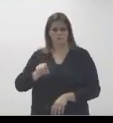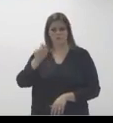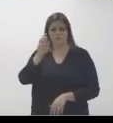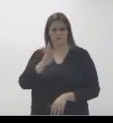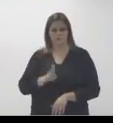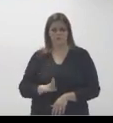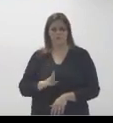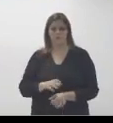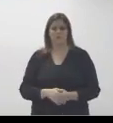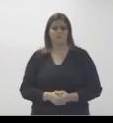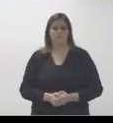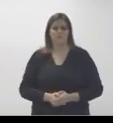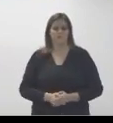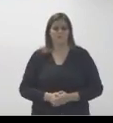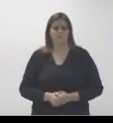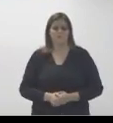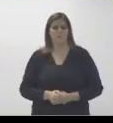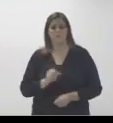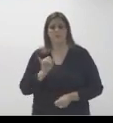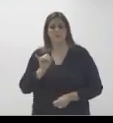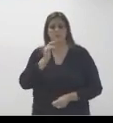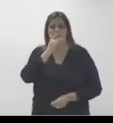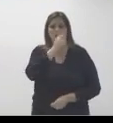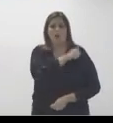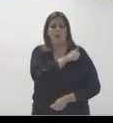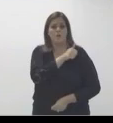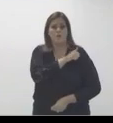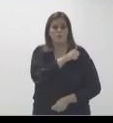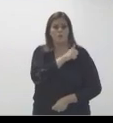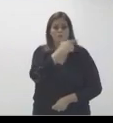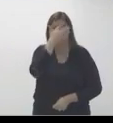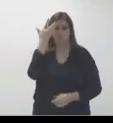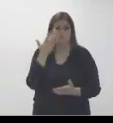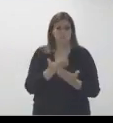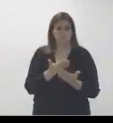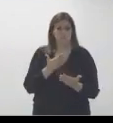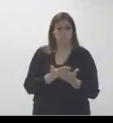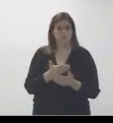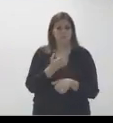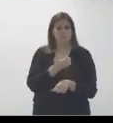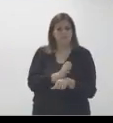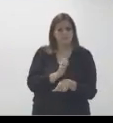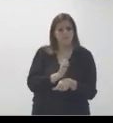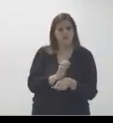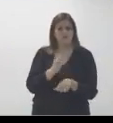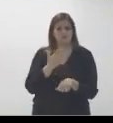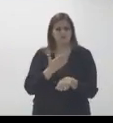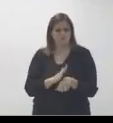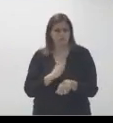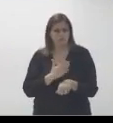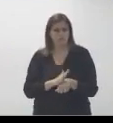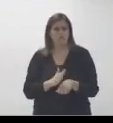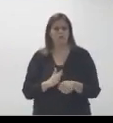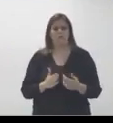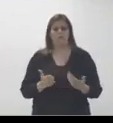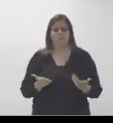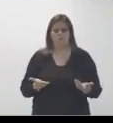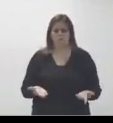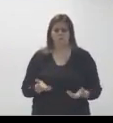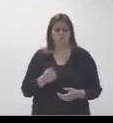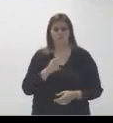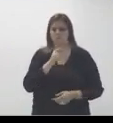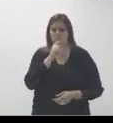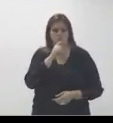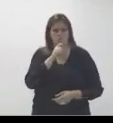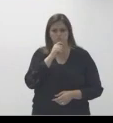questão do estagiário e desse profissional informação né mas que ainda não atingiu o